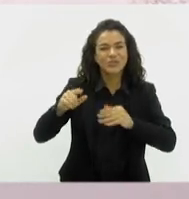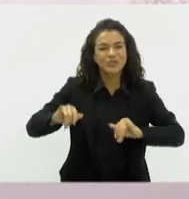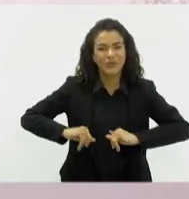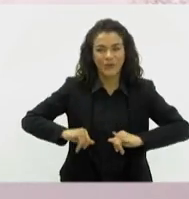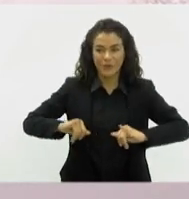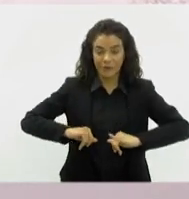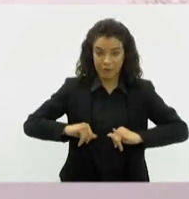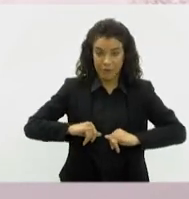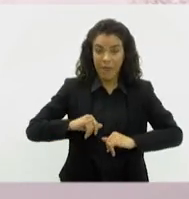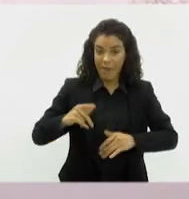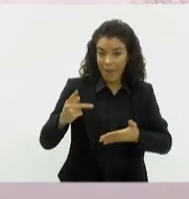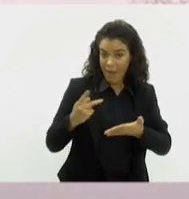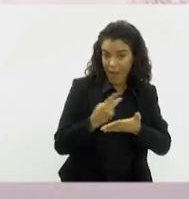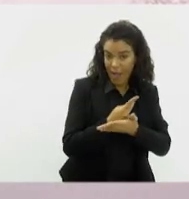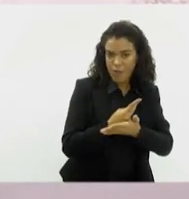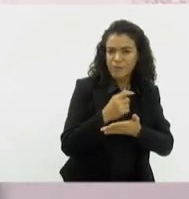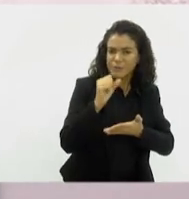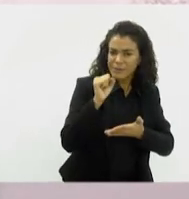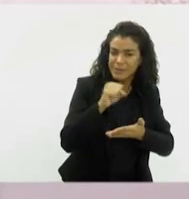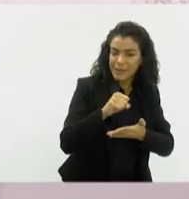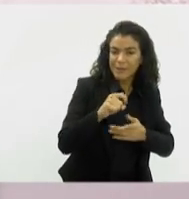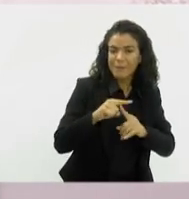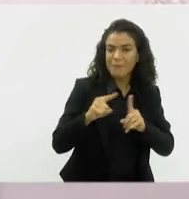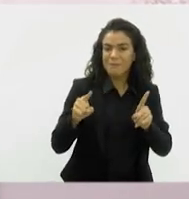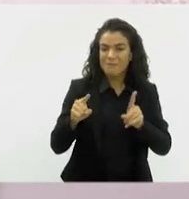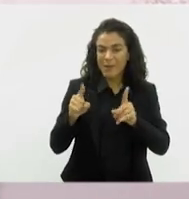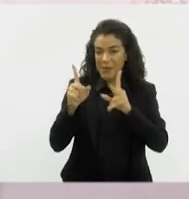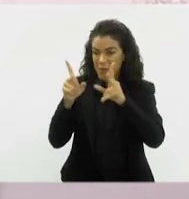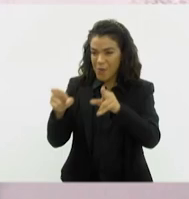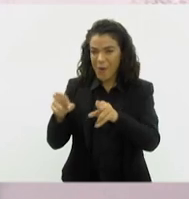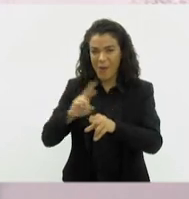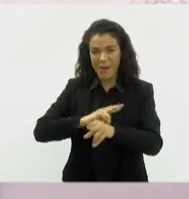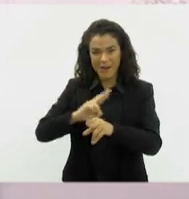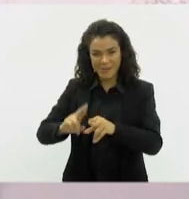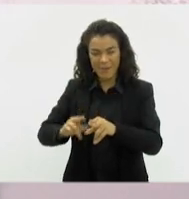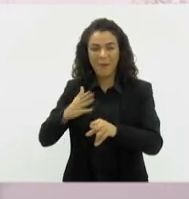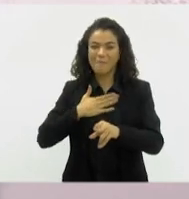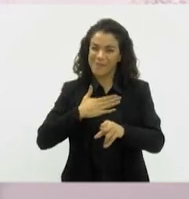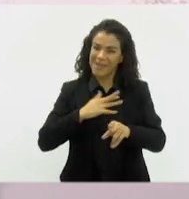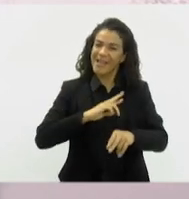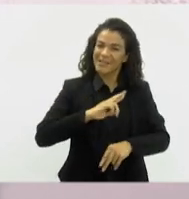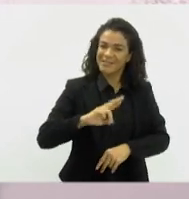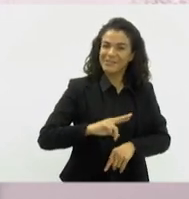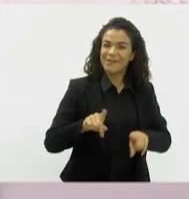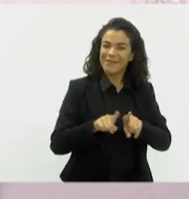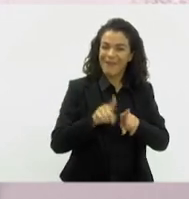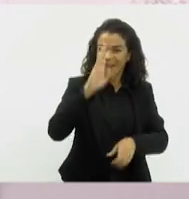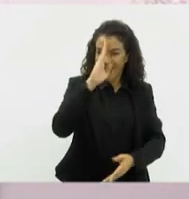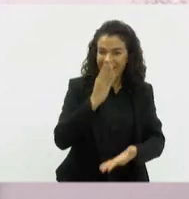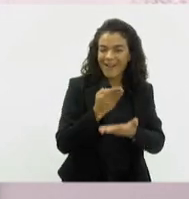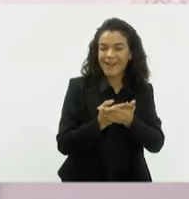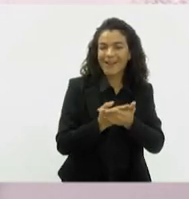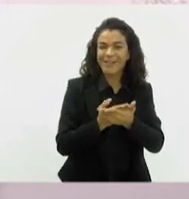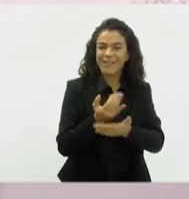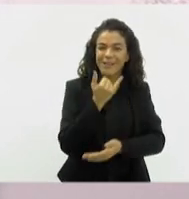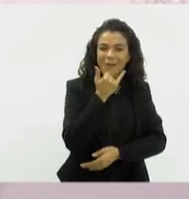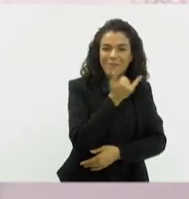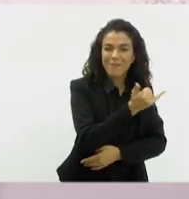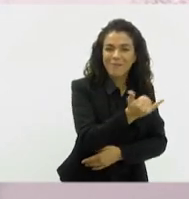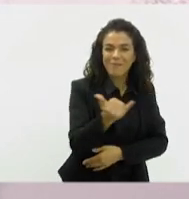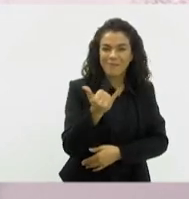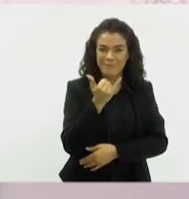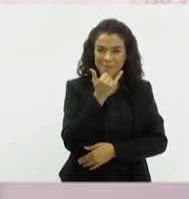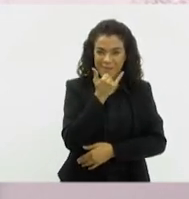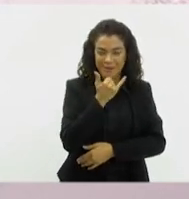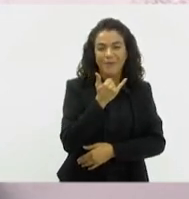são cometidos, sim, mas, assim como a religião de Vossa Excelência, a minha também acredita na possibilidade do perdão e da construção de